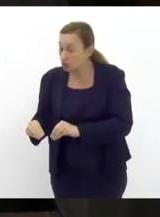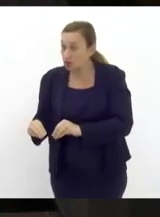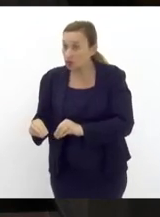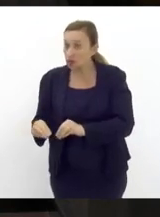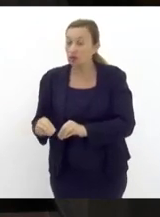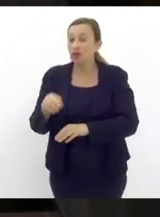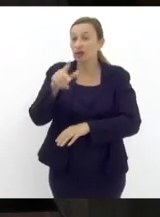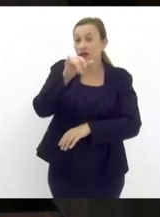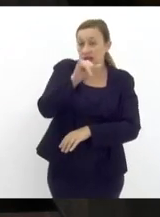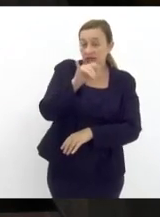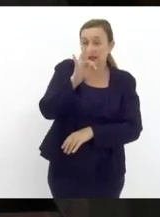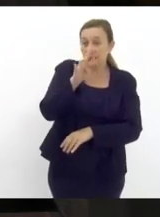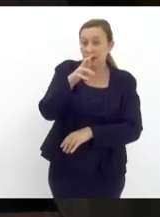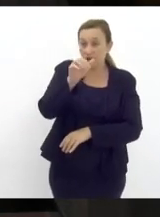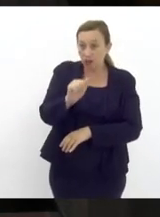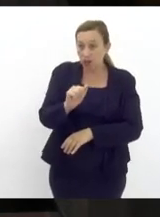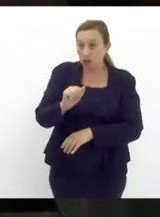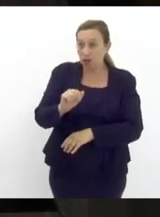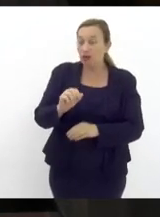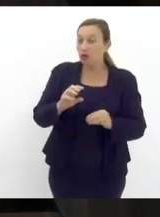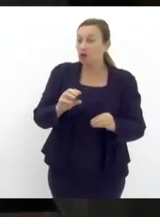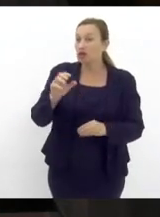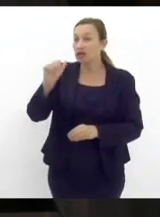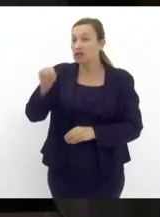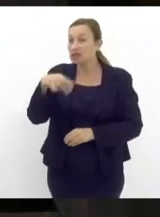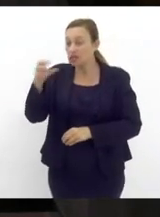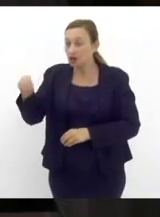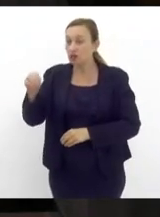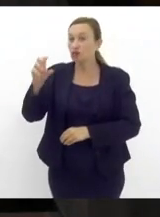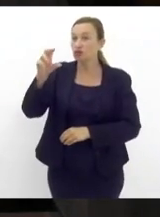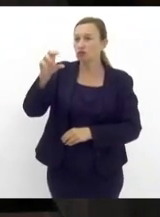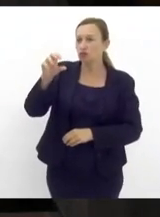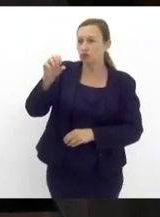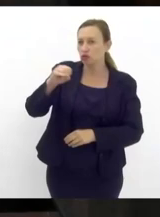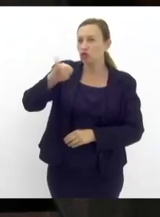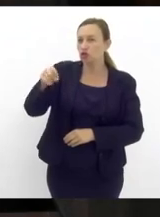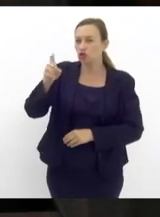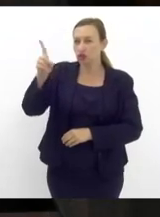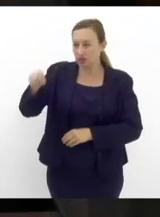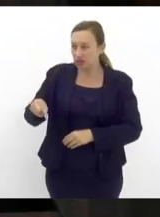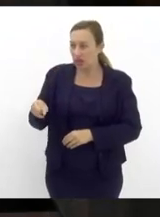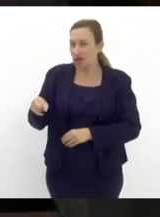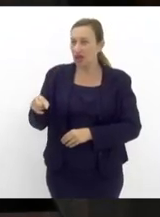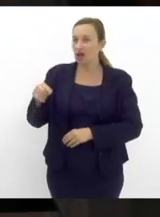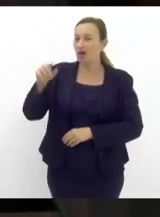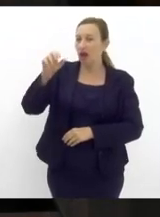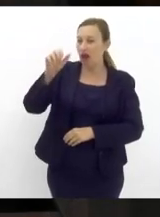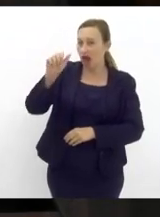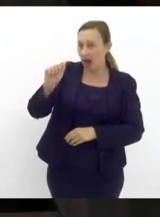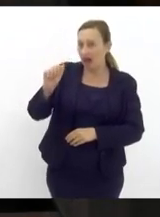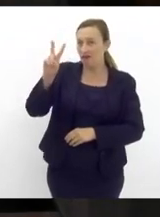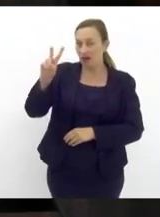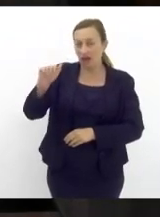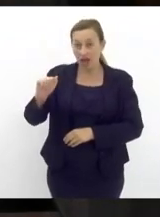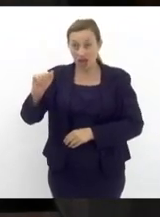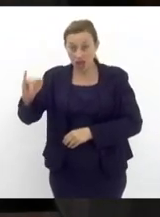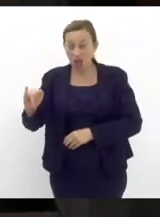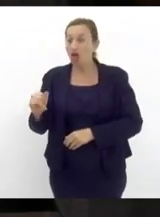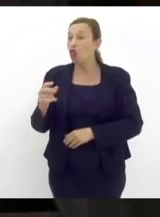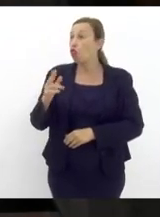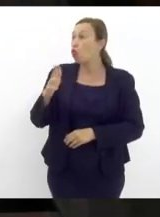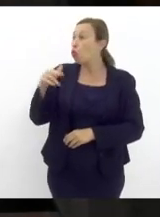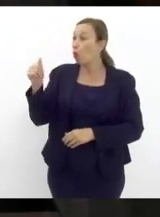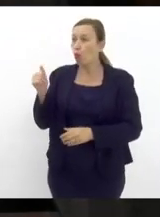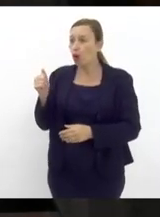Itaperuna para o hospital São José do Avaí jamais poderia pagar uma ressonância ou uma tomografia Ah mas ele pagou